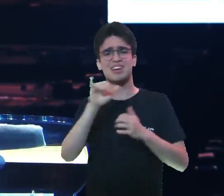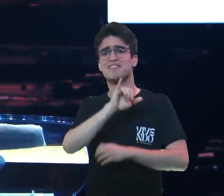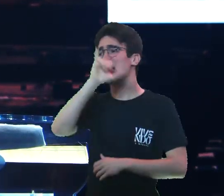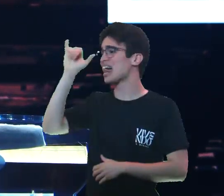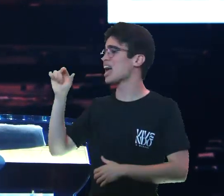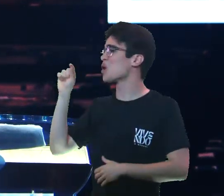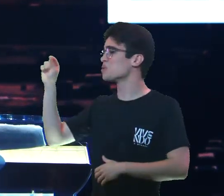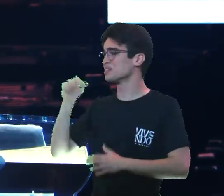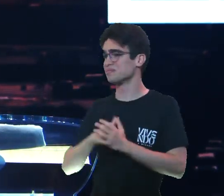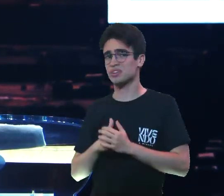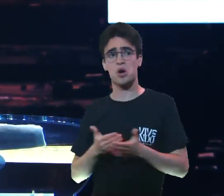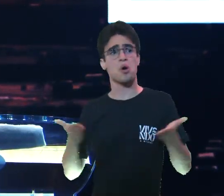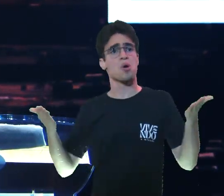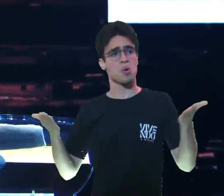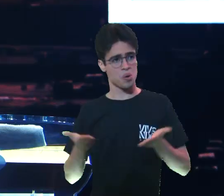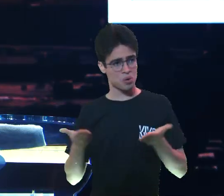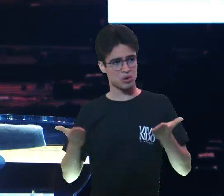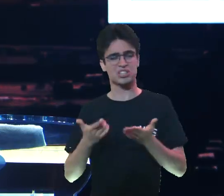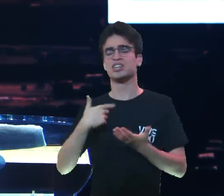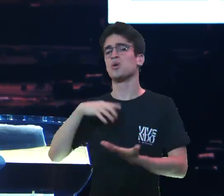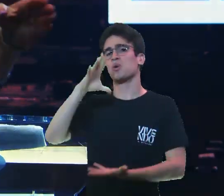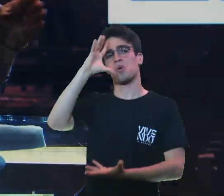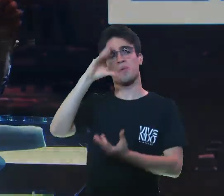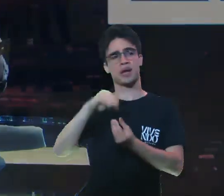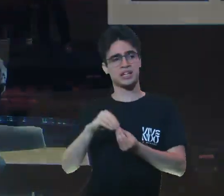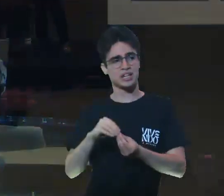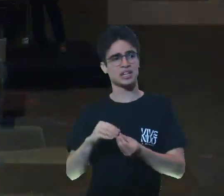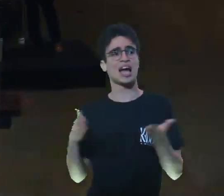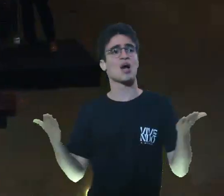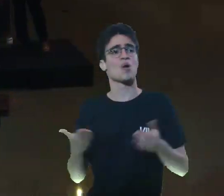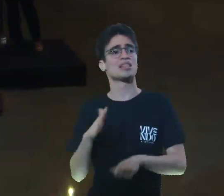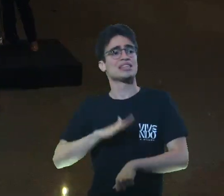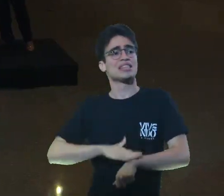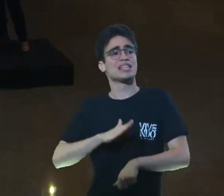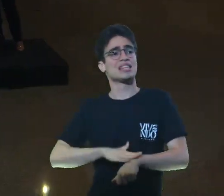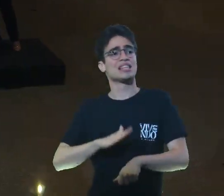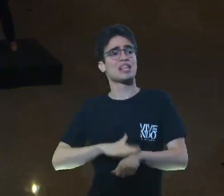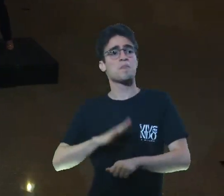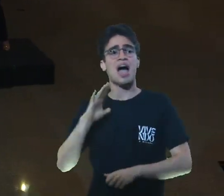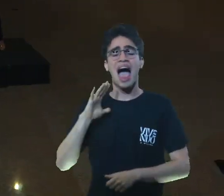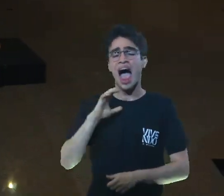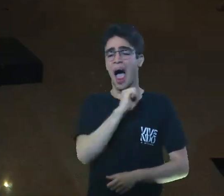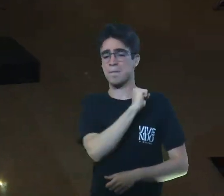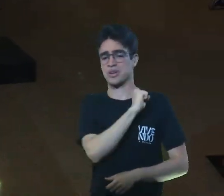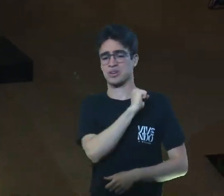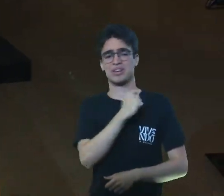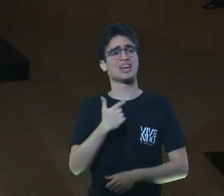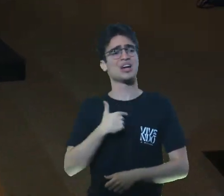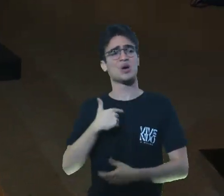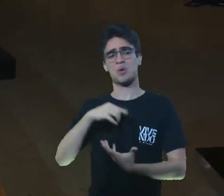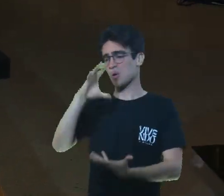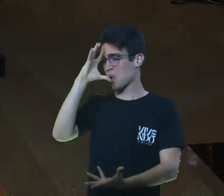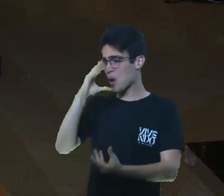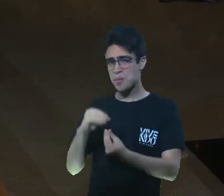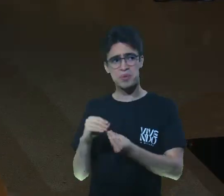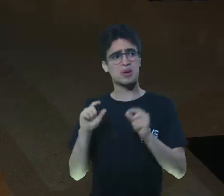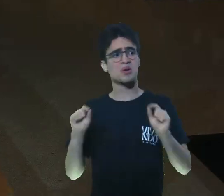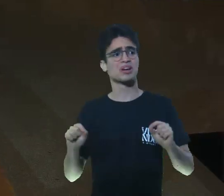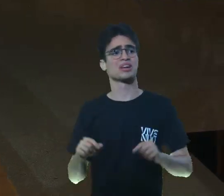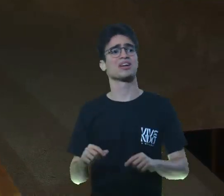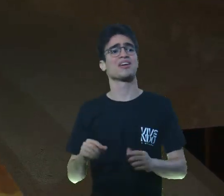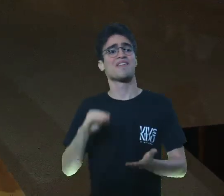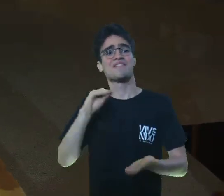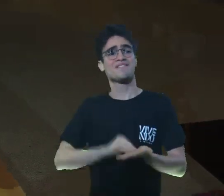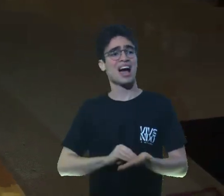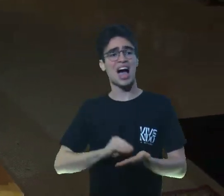eu entendi hoje, nesse tempo rápido, o que me custa um pouco